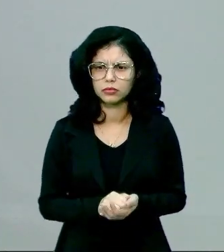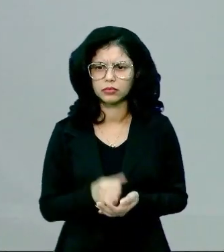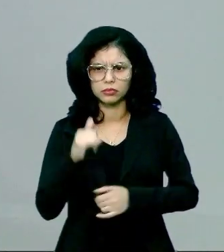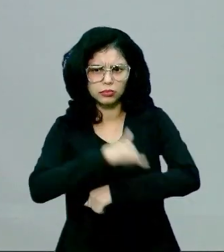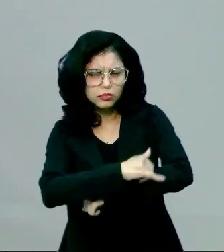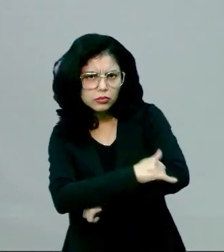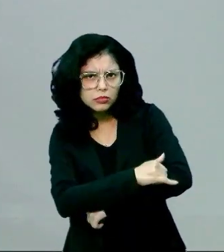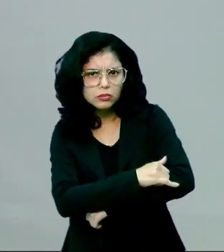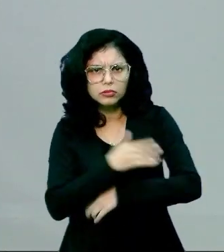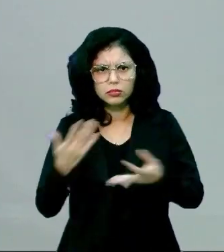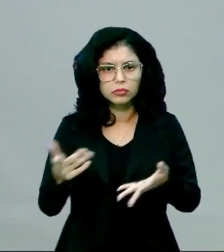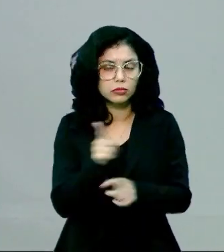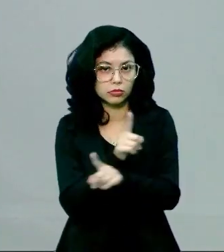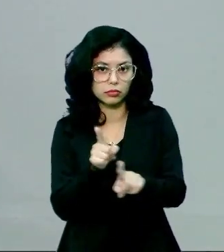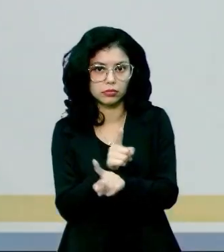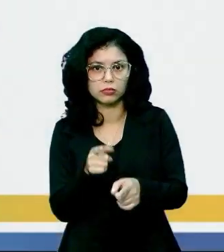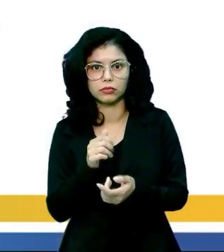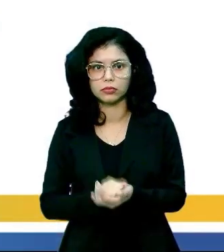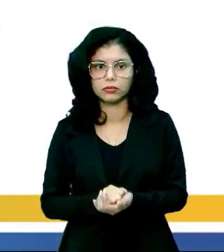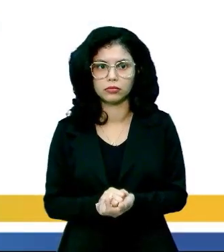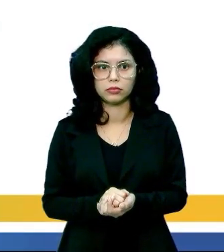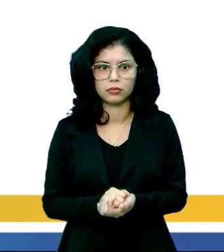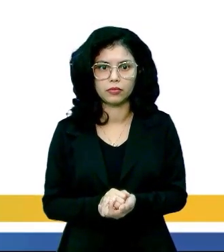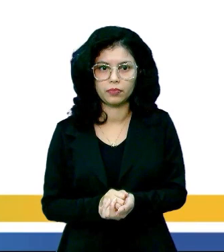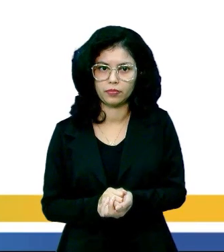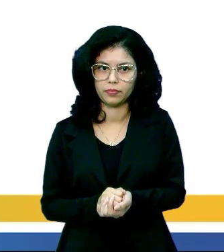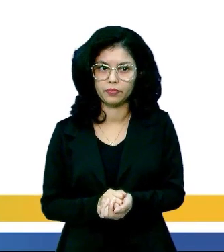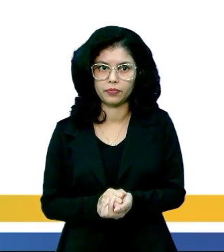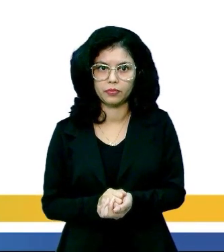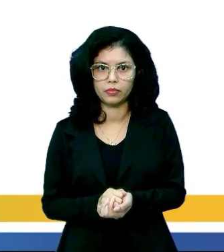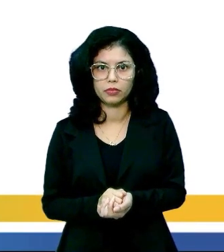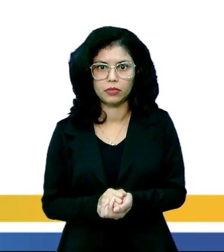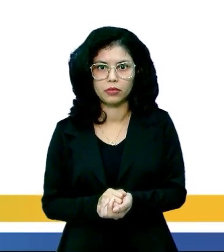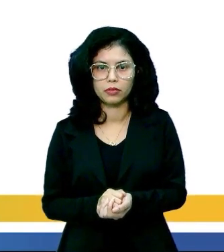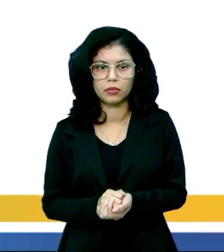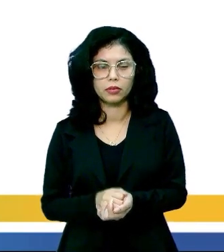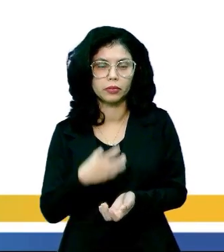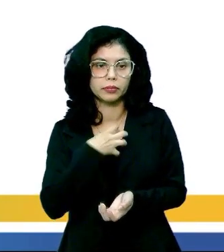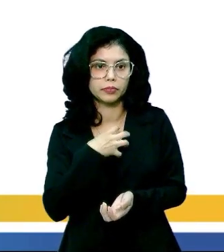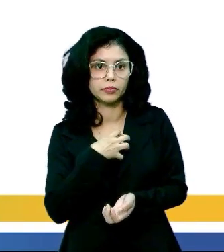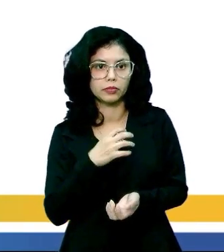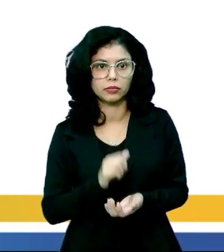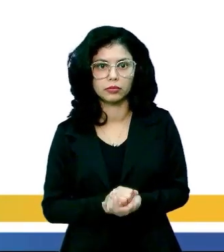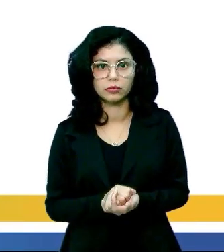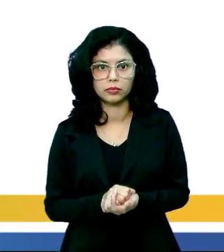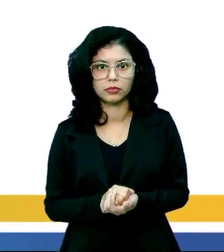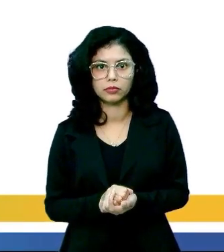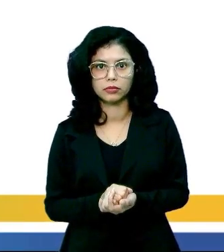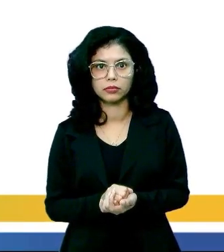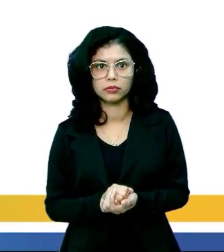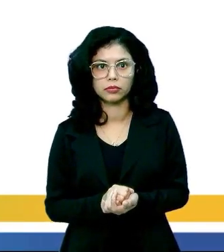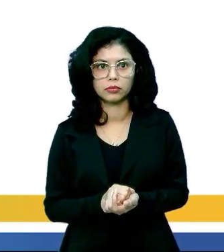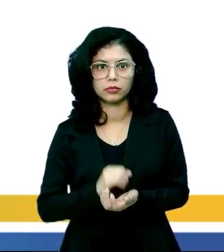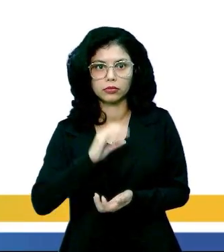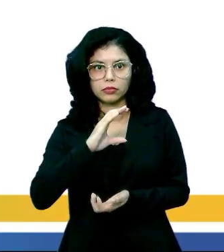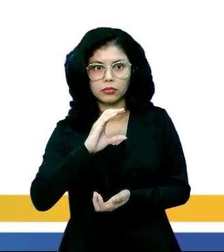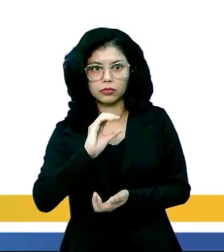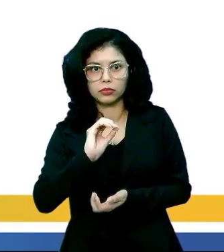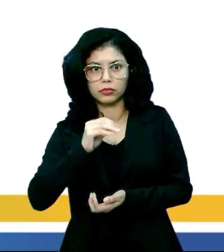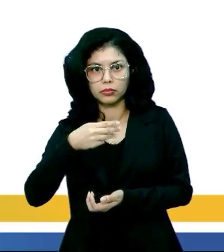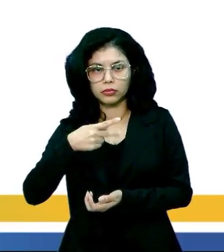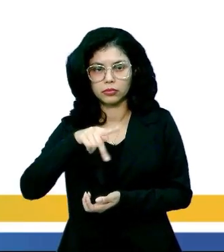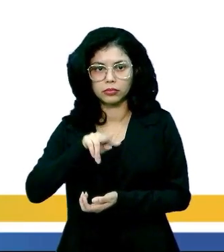leite? Mas não. Vejamos a questão, olha, no primeiro momento ela diz, ó, na composição do